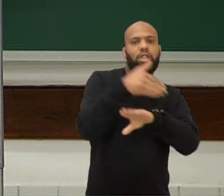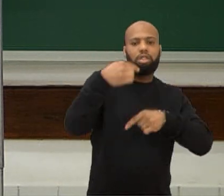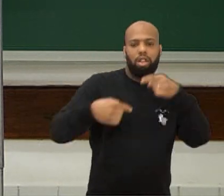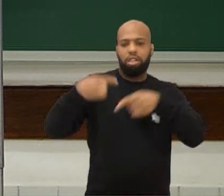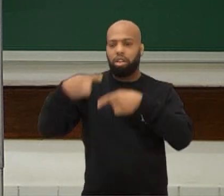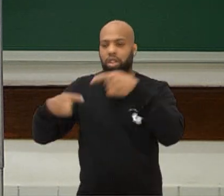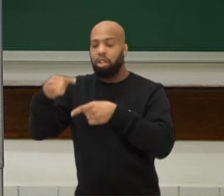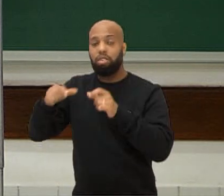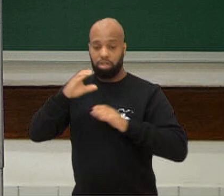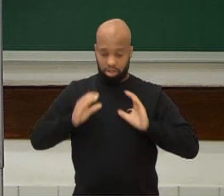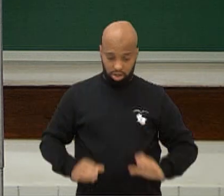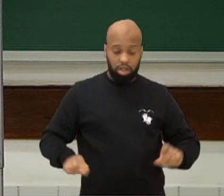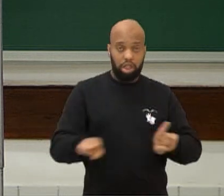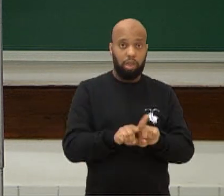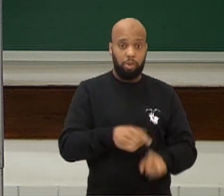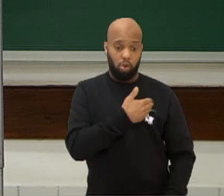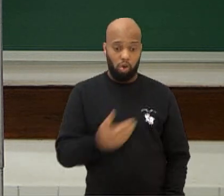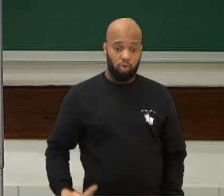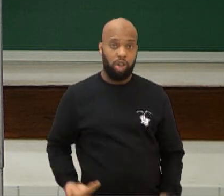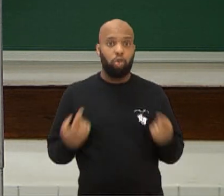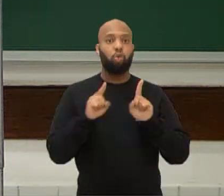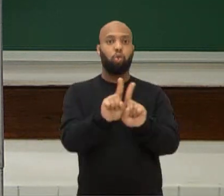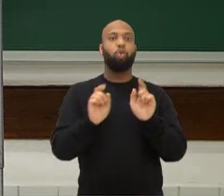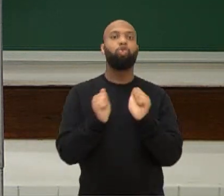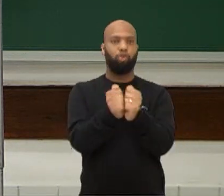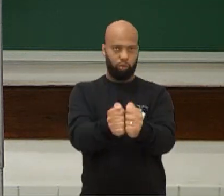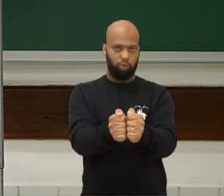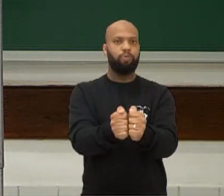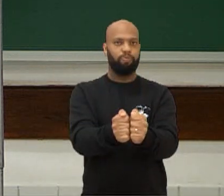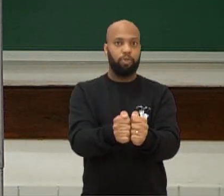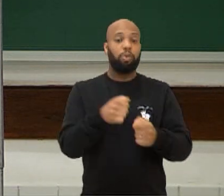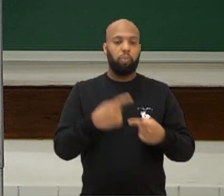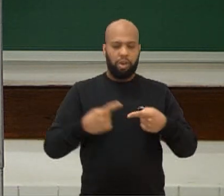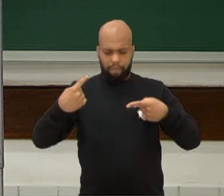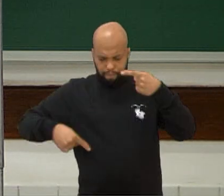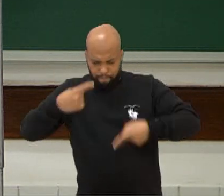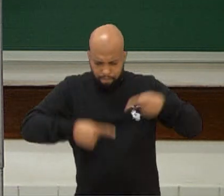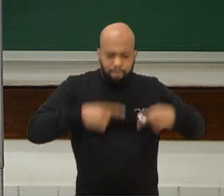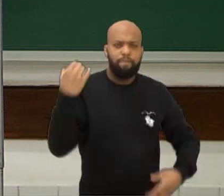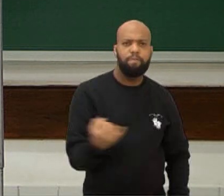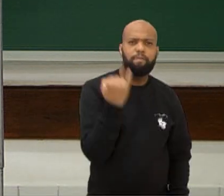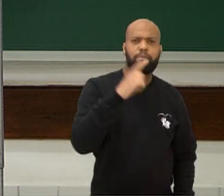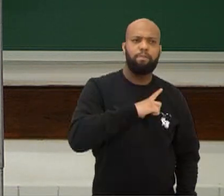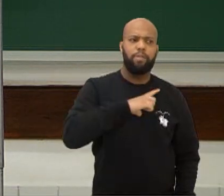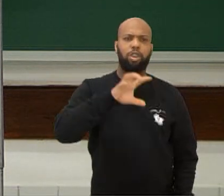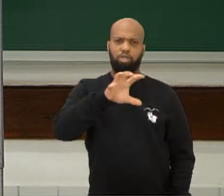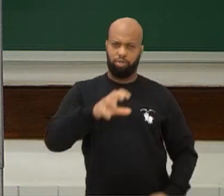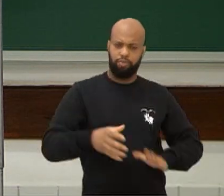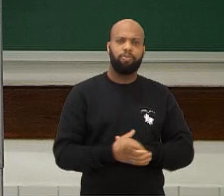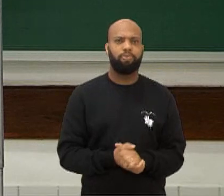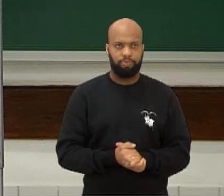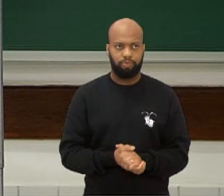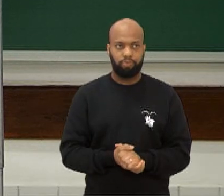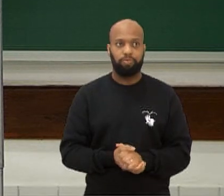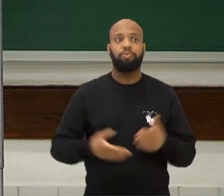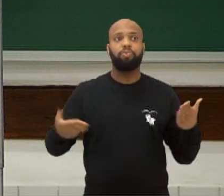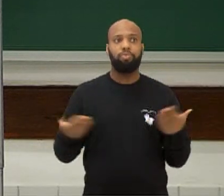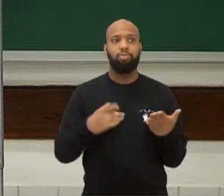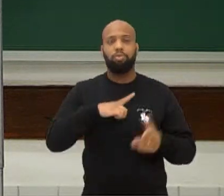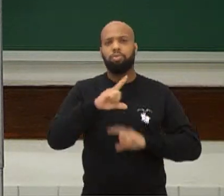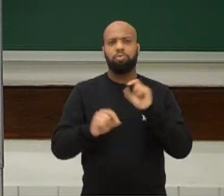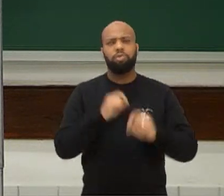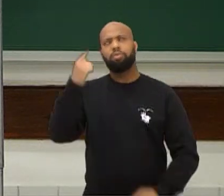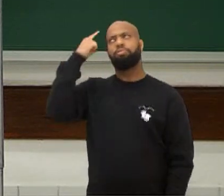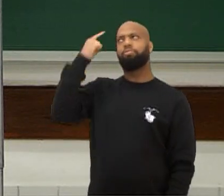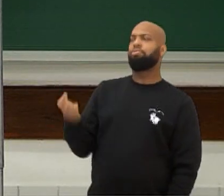política dos cidadãos, do governo que se coloca ao lado do povo, que o conflito é fundamental dentro dessa dinâmica toda. E aí a gente